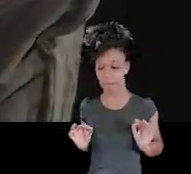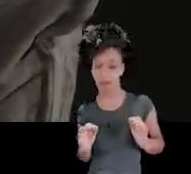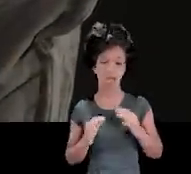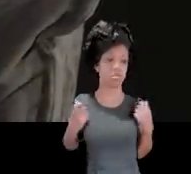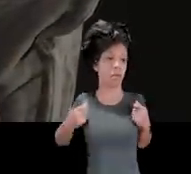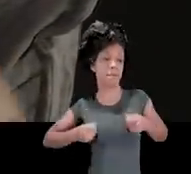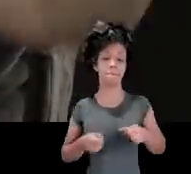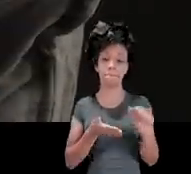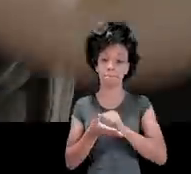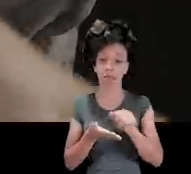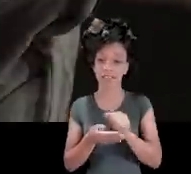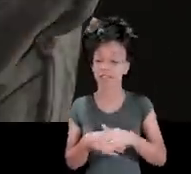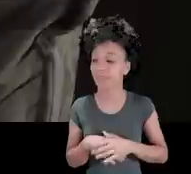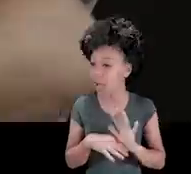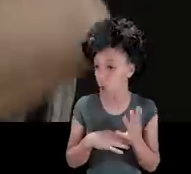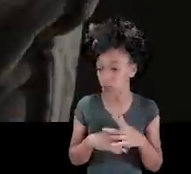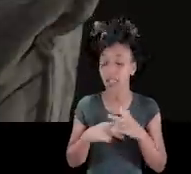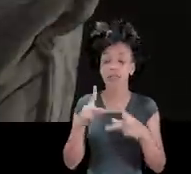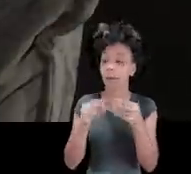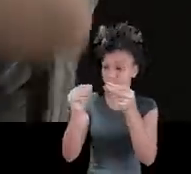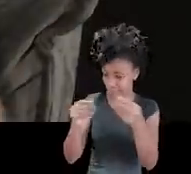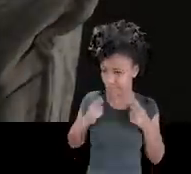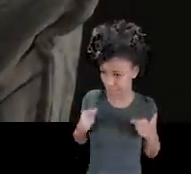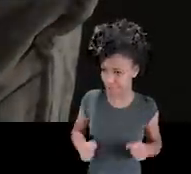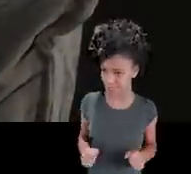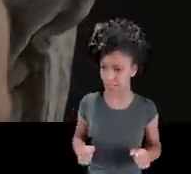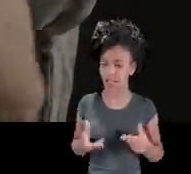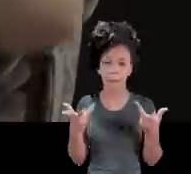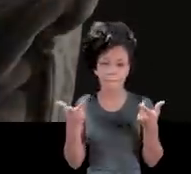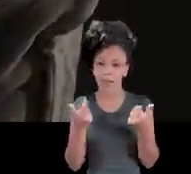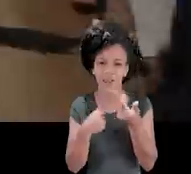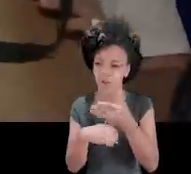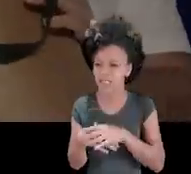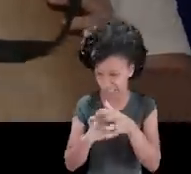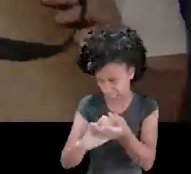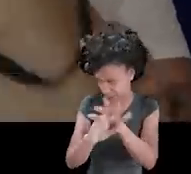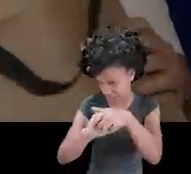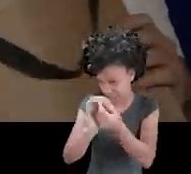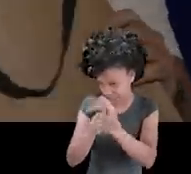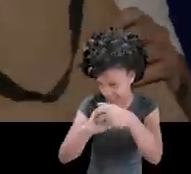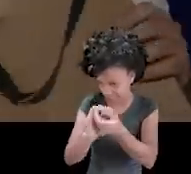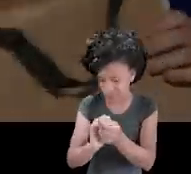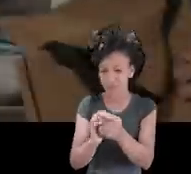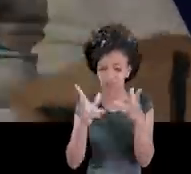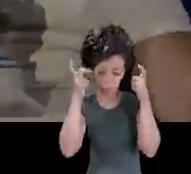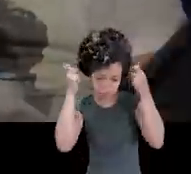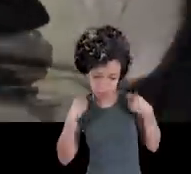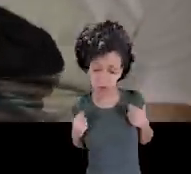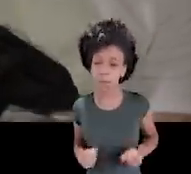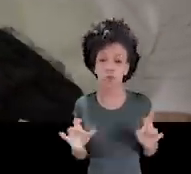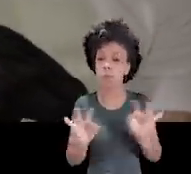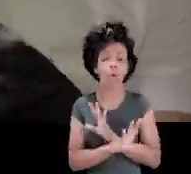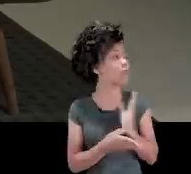botar roupa, passar roupa. O que acontece? Pega a camiseta, põe aqui, ó. Tá amassada. Aí, ó. Tá amassada. Você põe isso daqui, ó. Põe, já